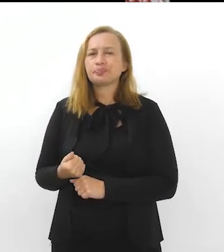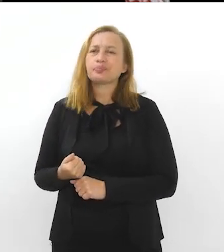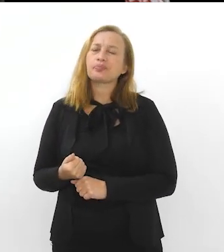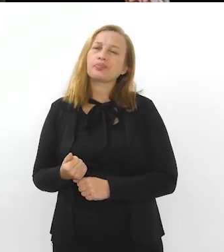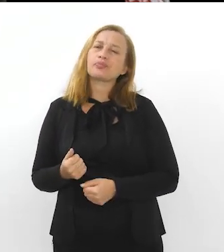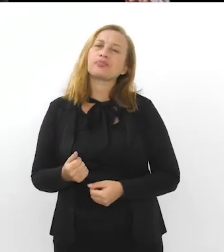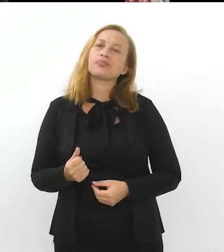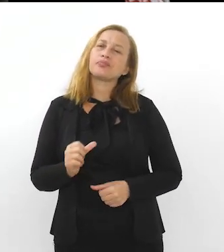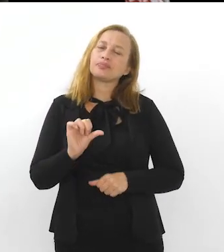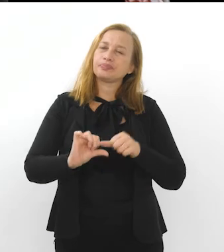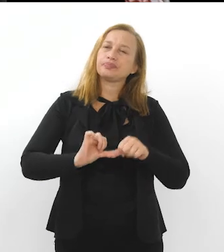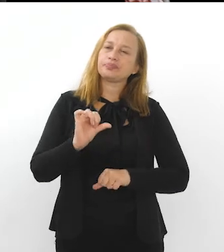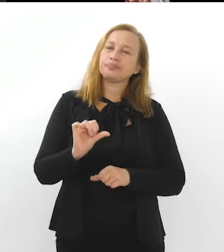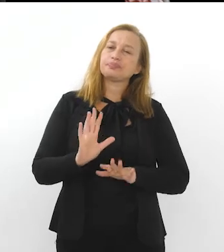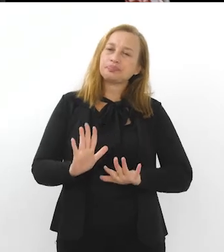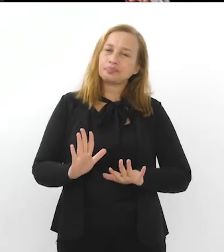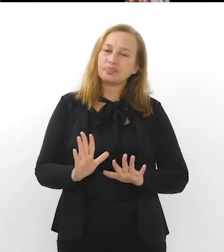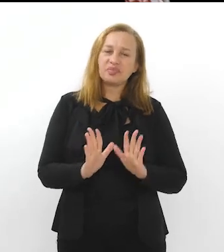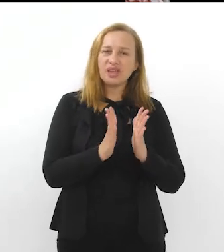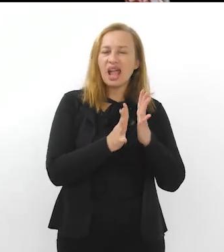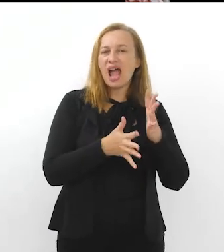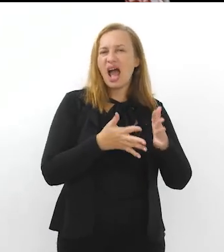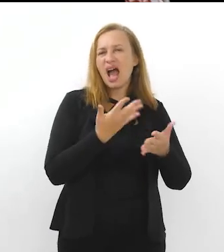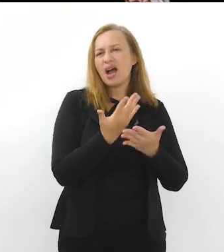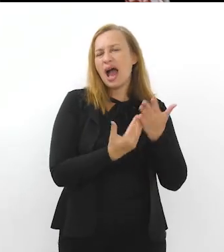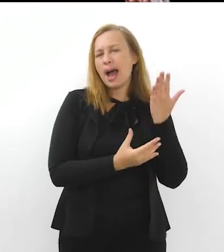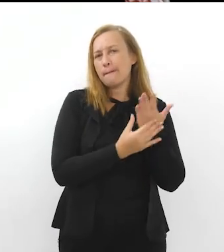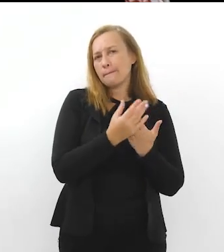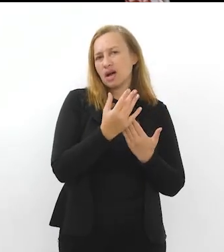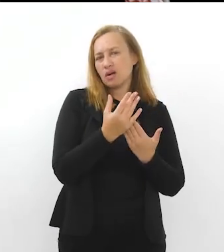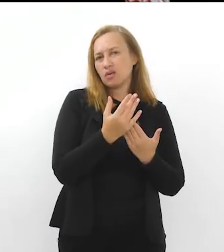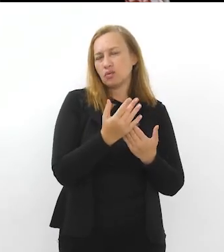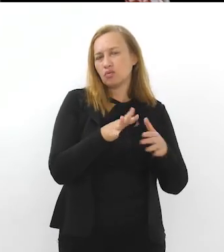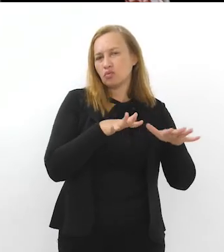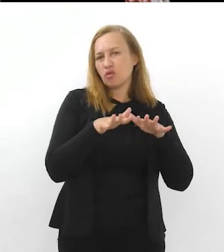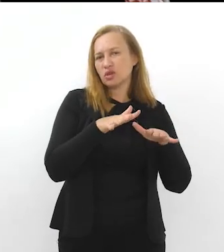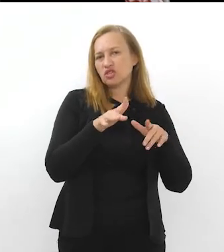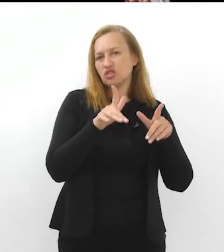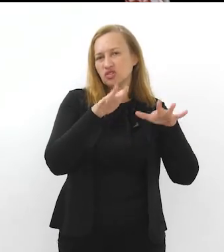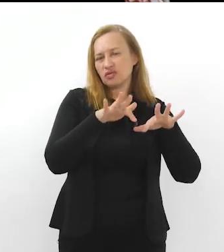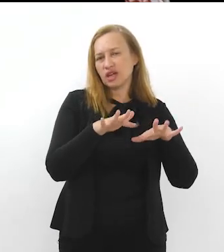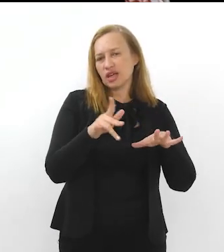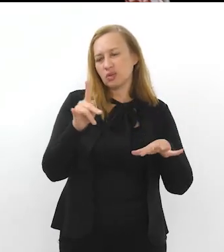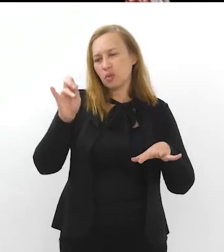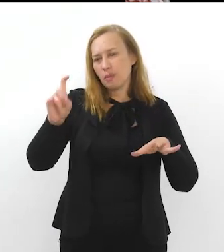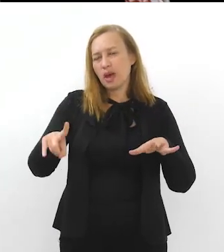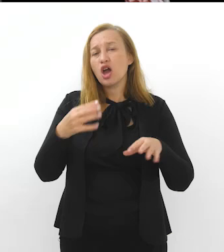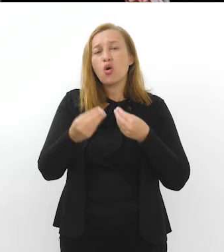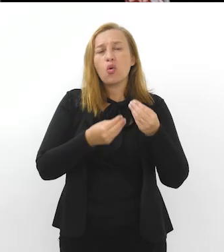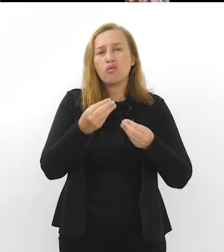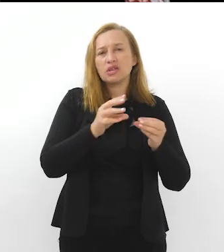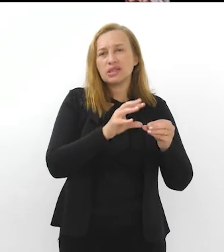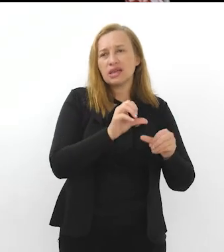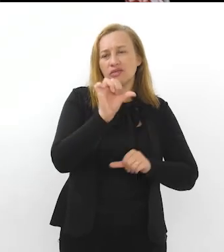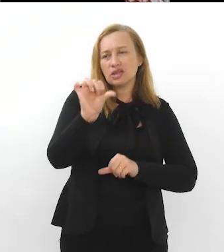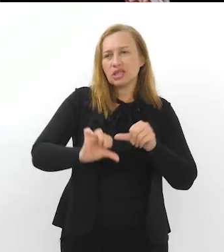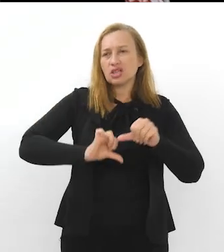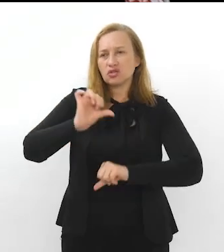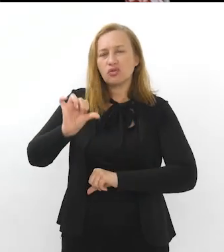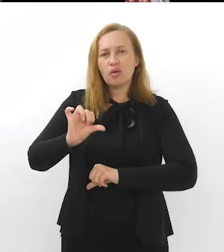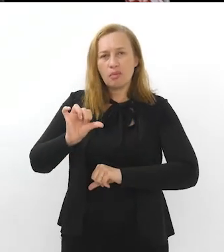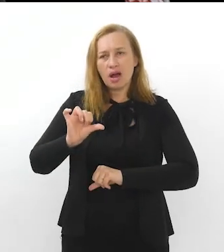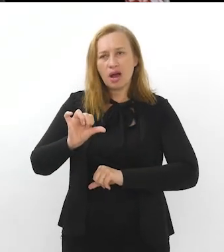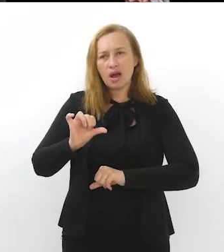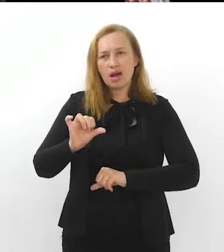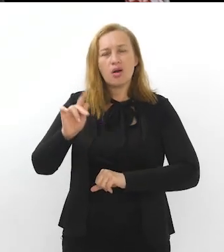né? E a mão tem um movimento tão diferente dos pés. Como é que você conseguiu transferir, né, a habilidade da mão para os